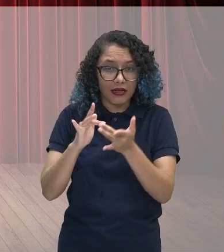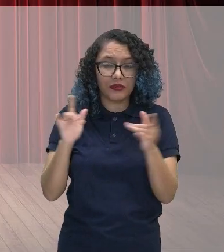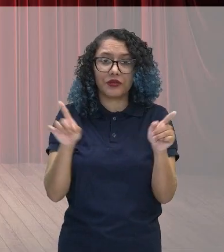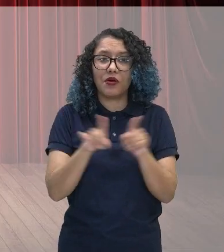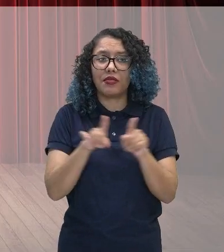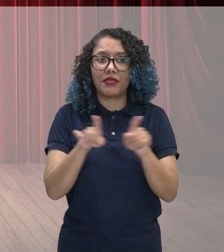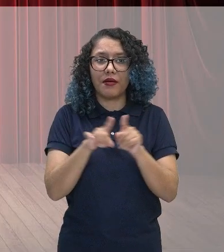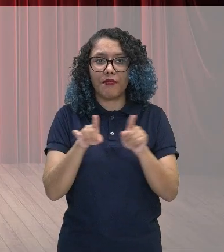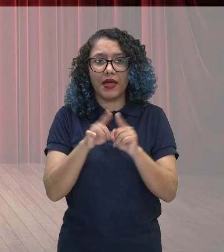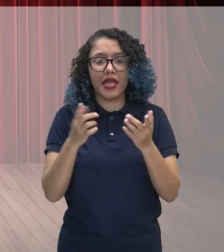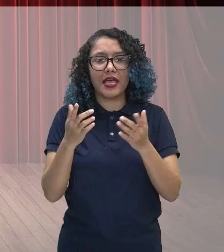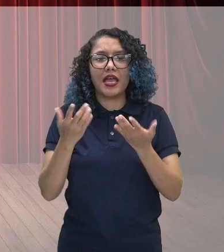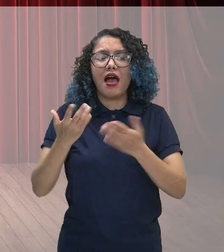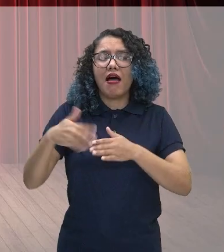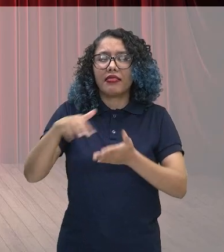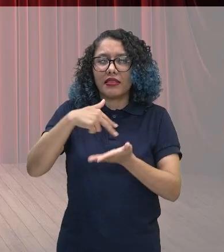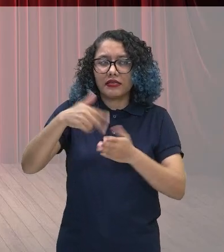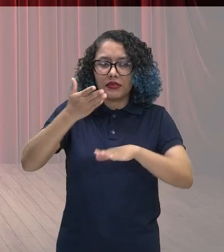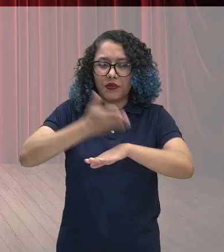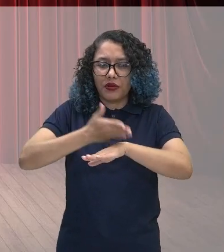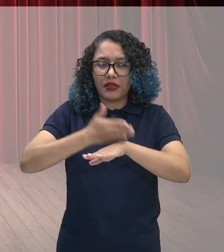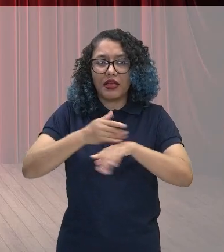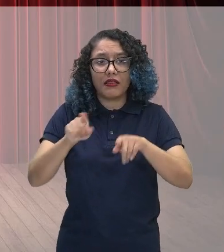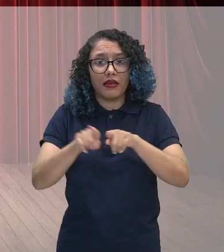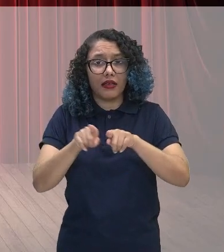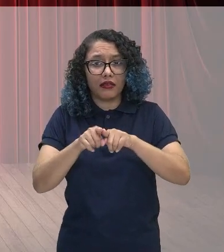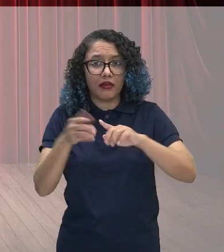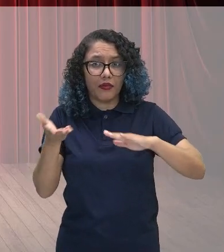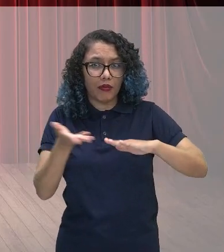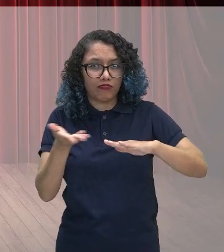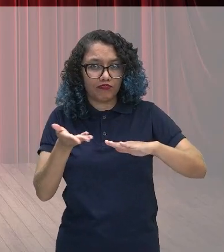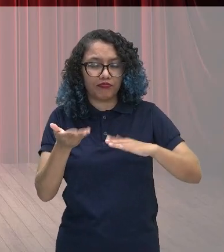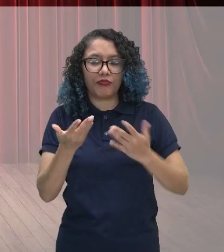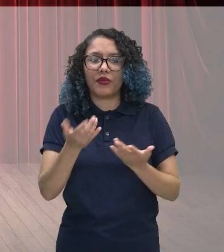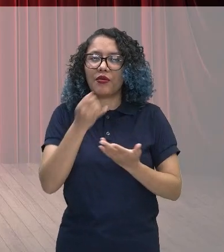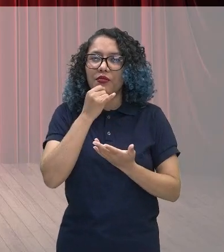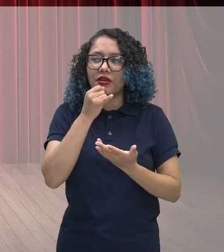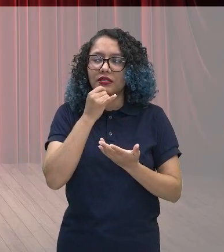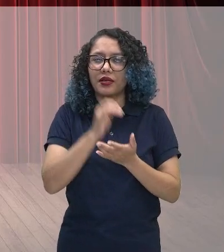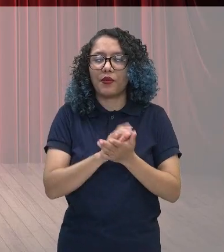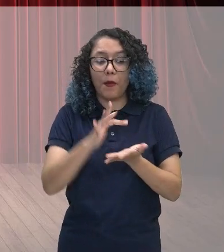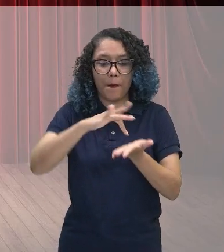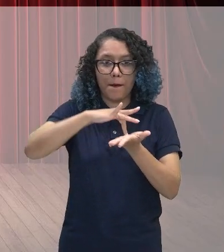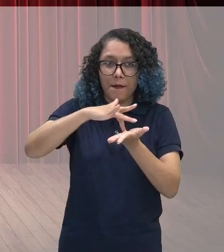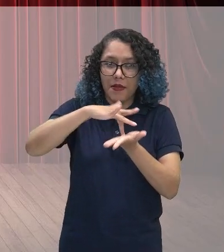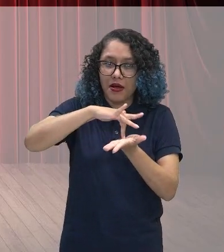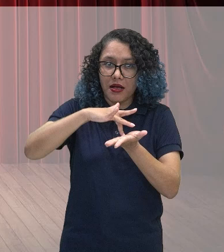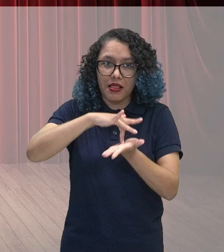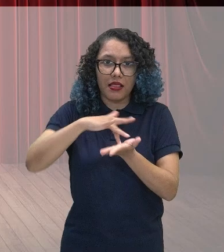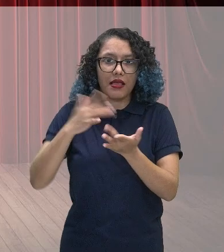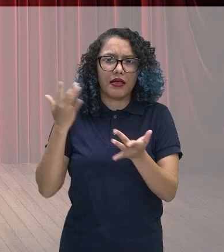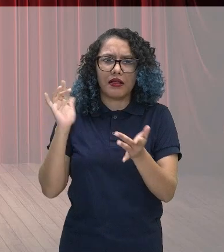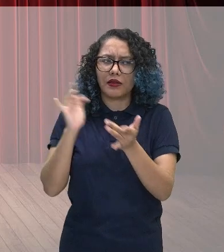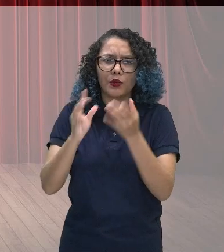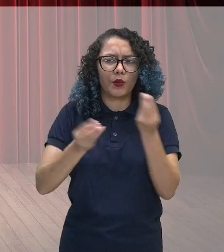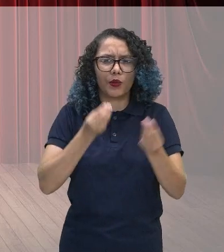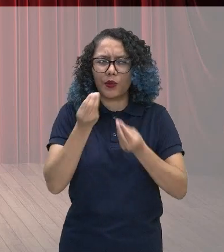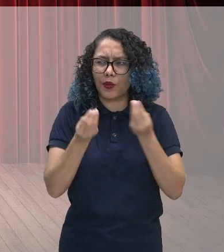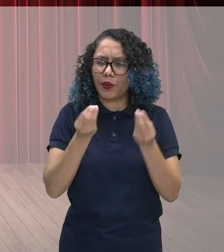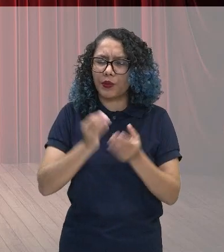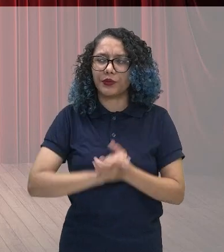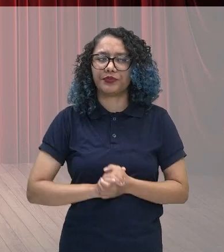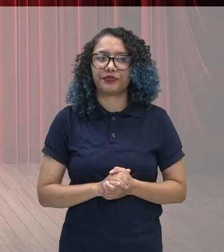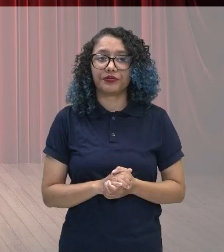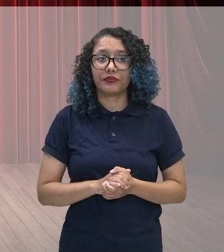dança moderna e a dança contemporânea. Por exemplo, no balé clássico, o dançarino ele tem que